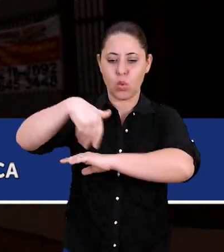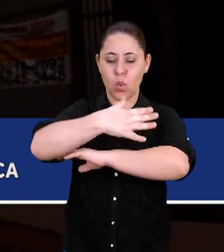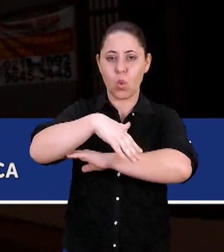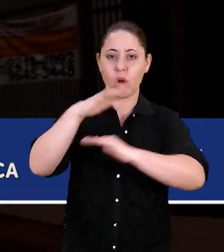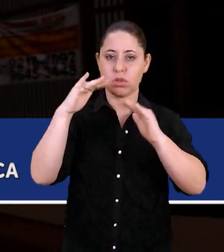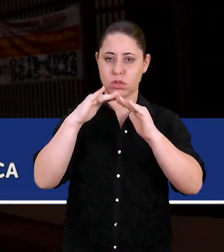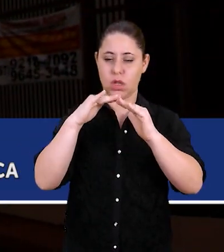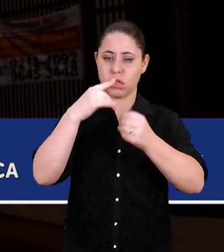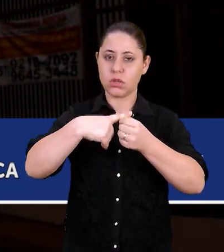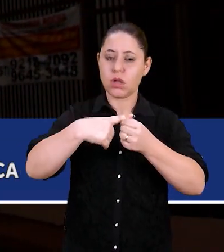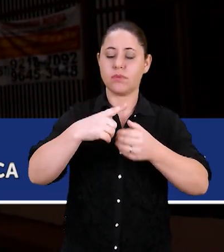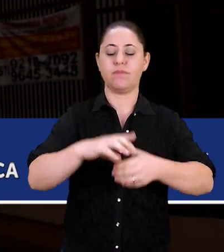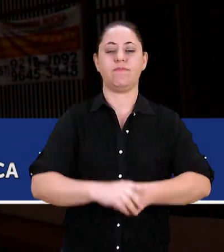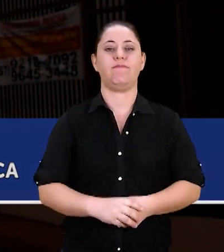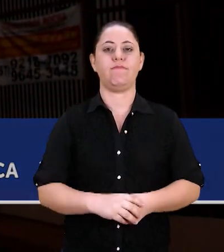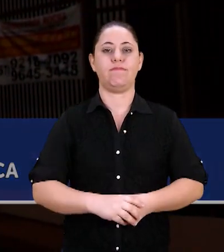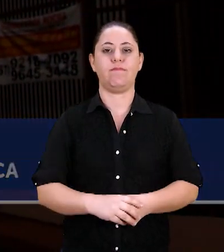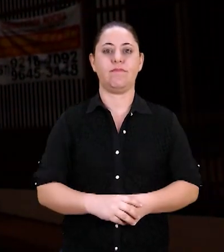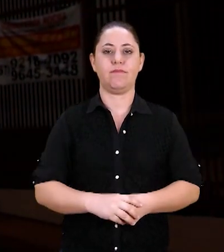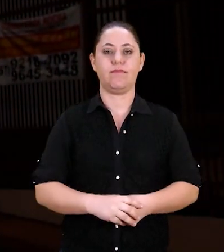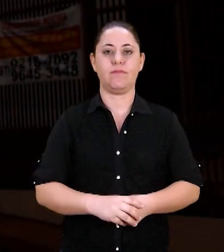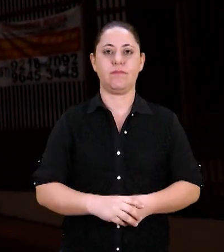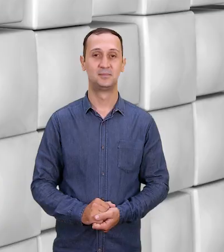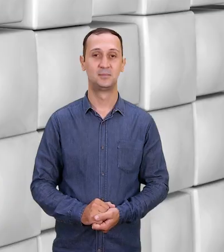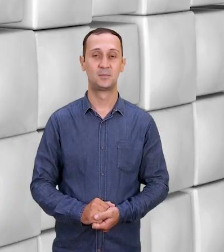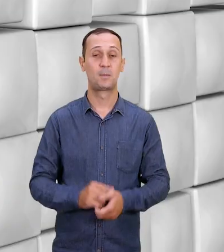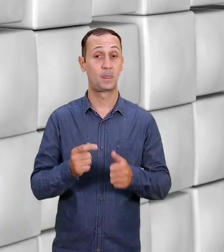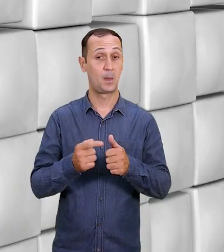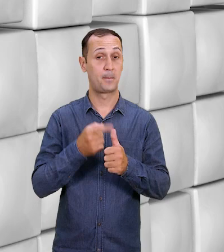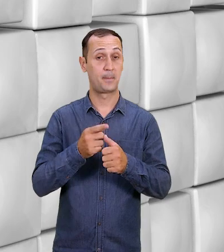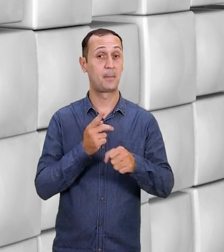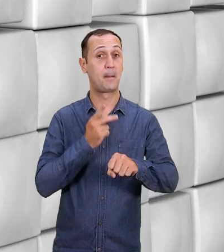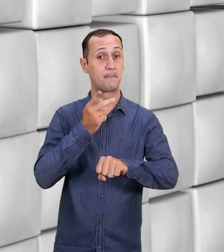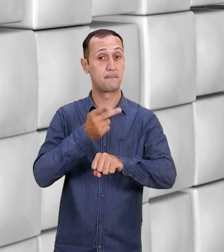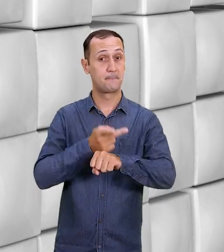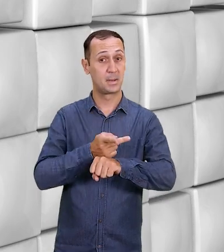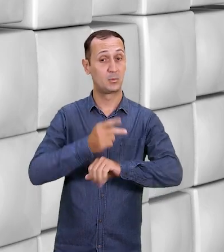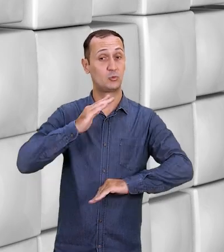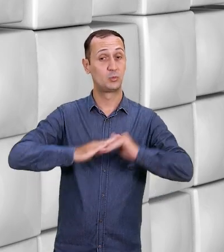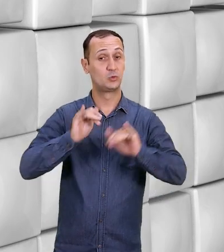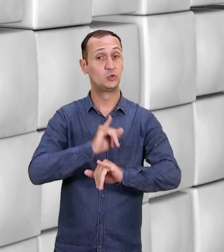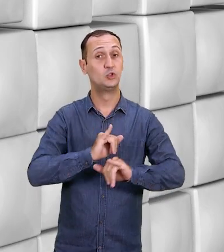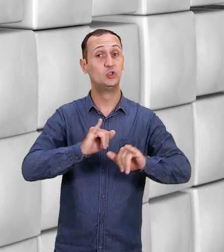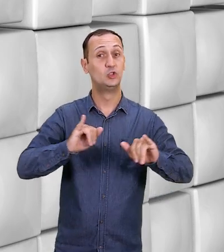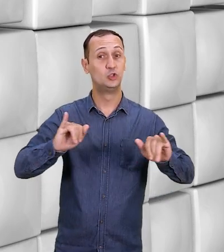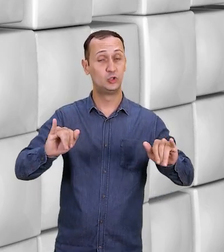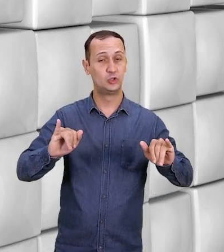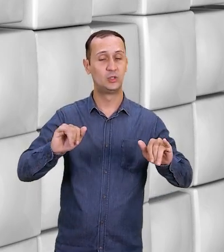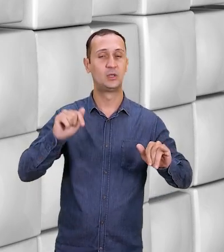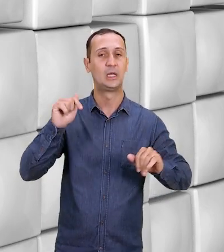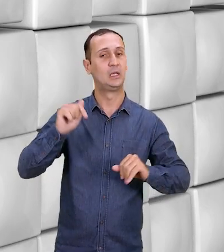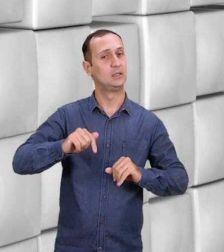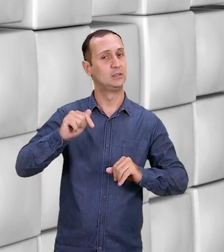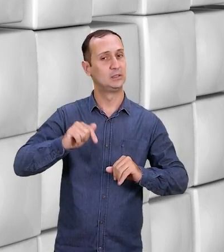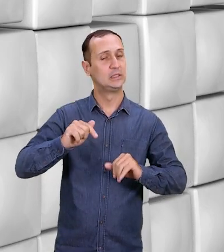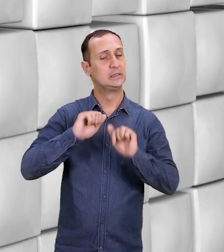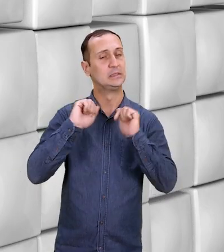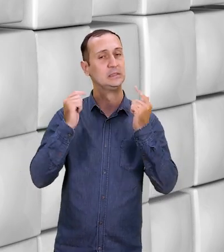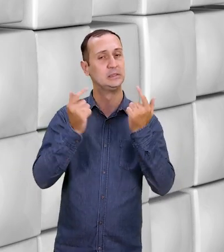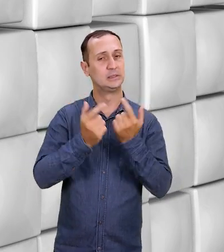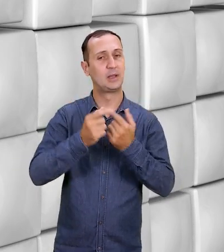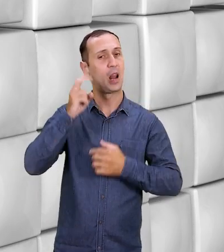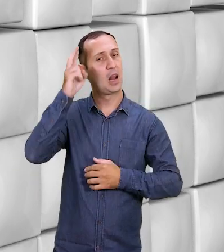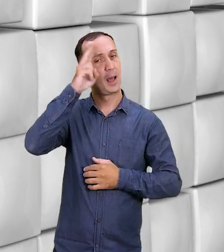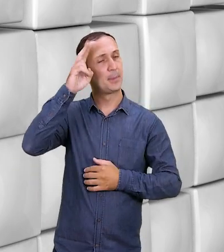nos serviços de iluminação pública das cidades. O primeiro prêmio de jornalismo da Assembleia